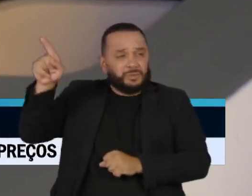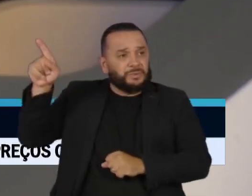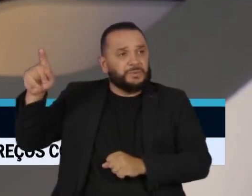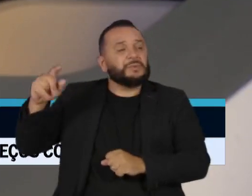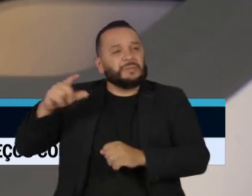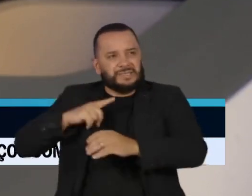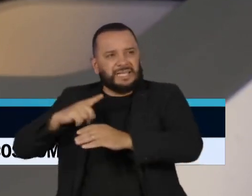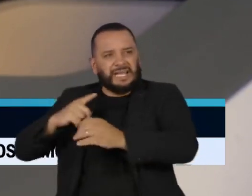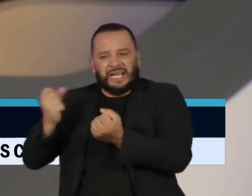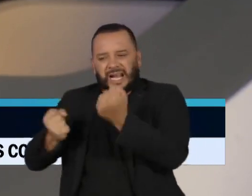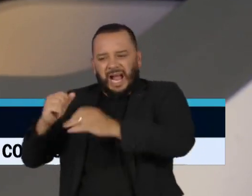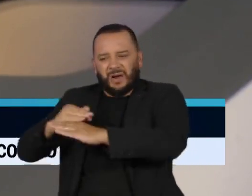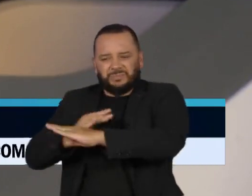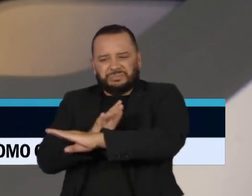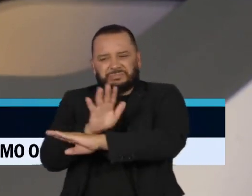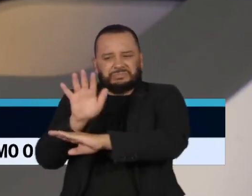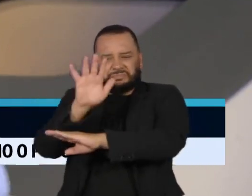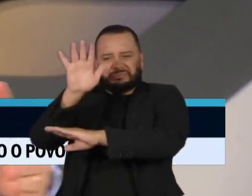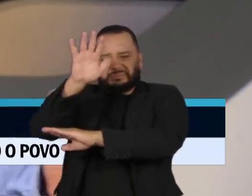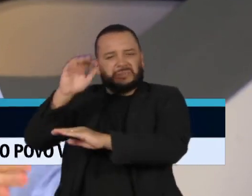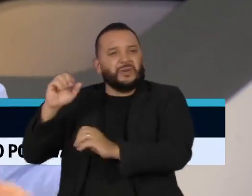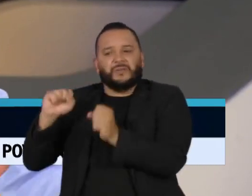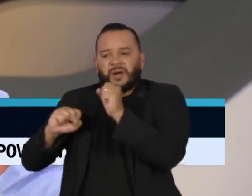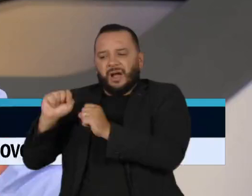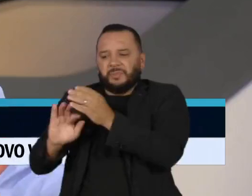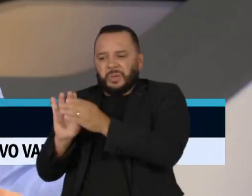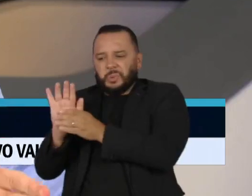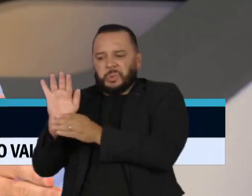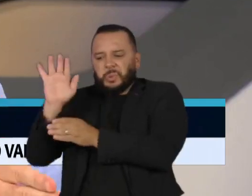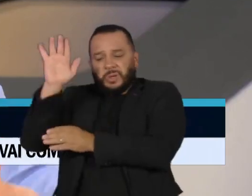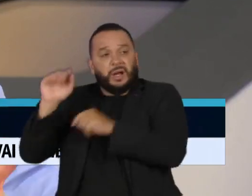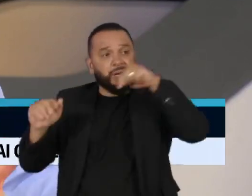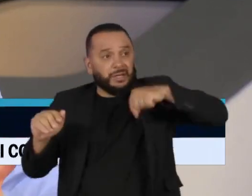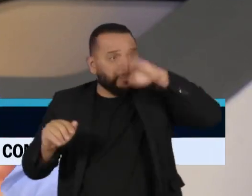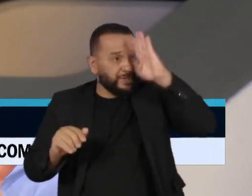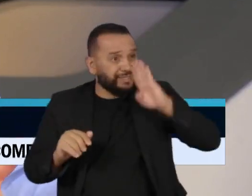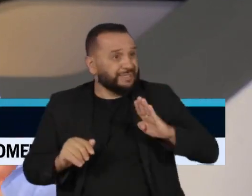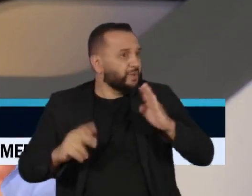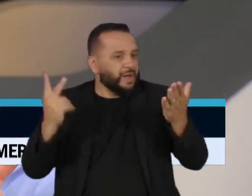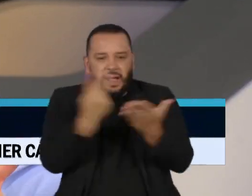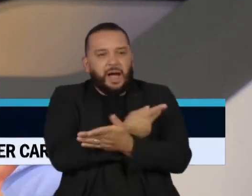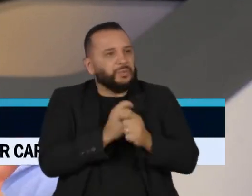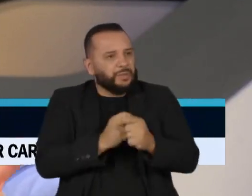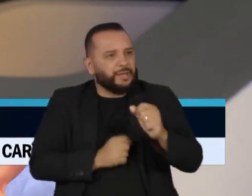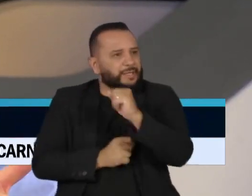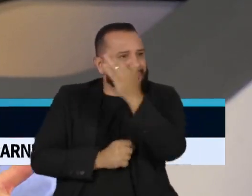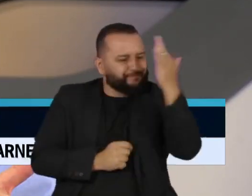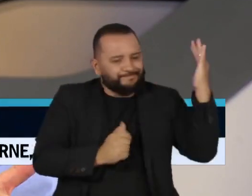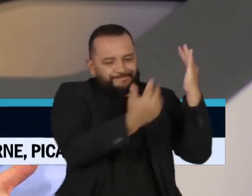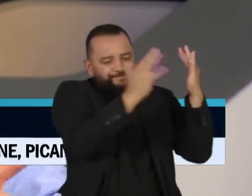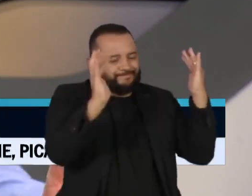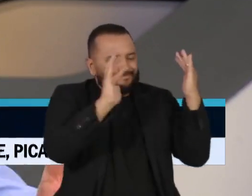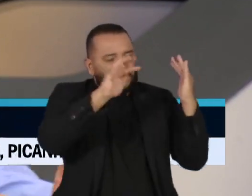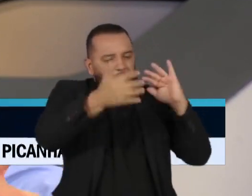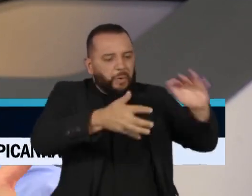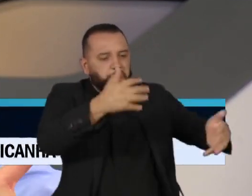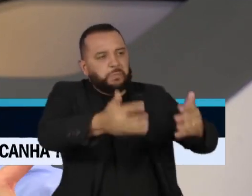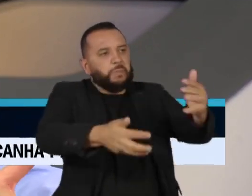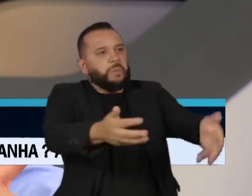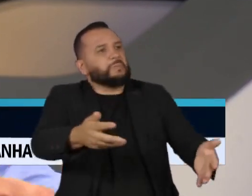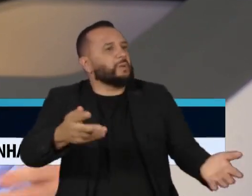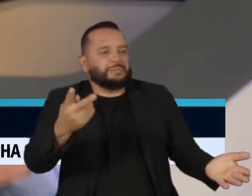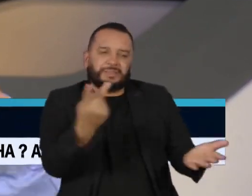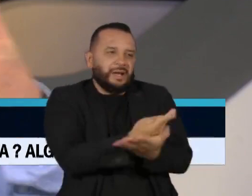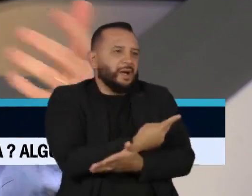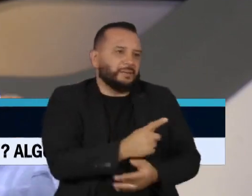transporte e produção de energia no caso brasileiro é o uso da Terra e de florestamento e nesse caso se a gente não